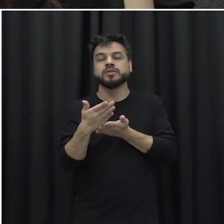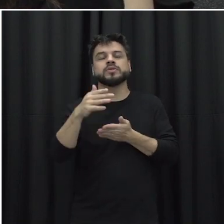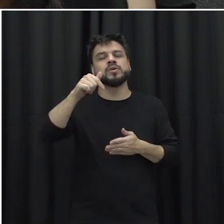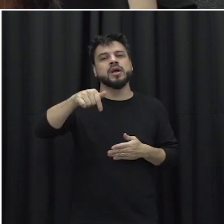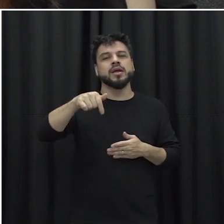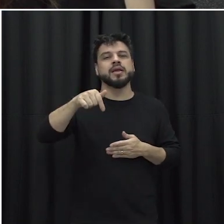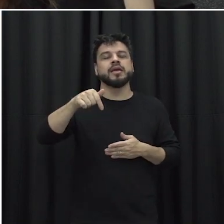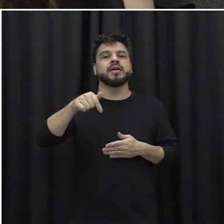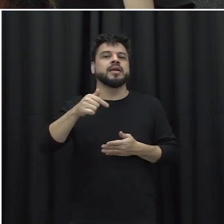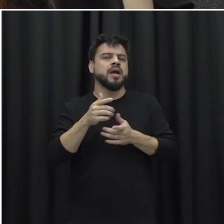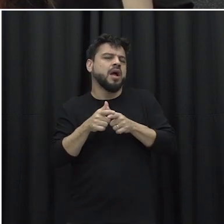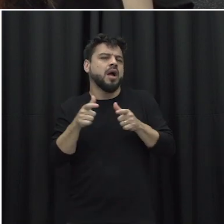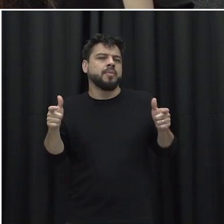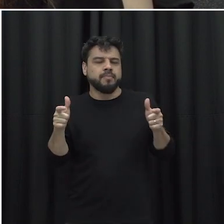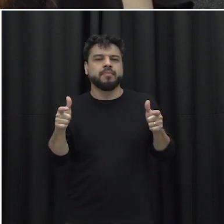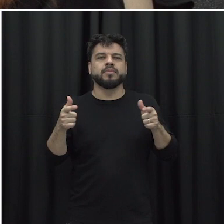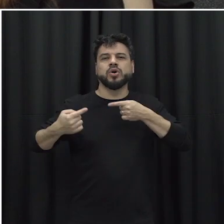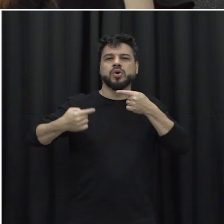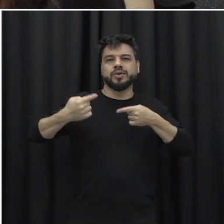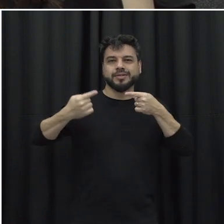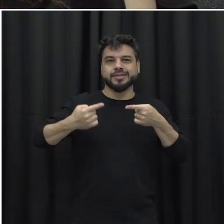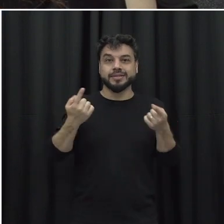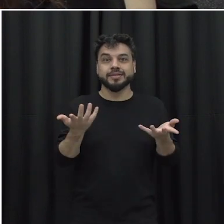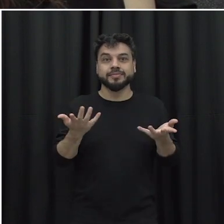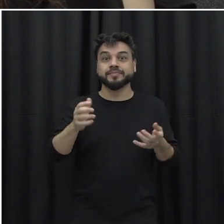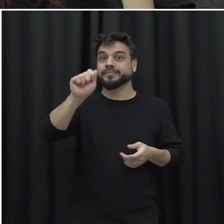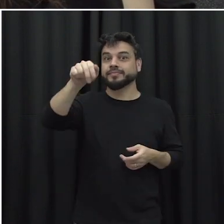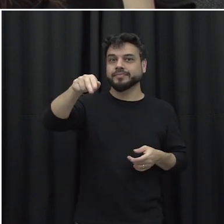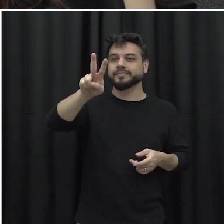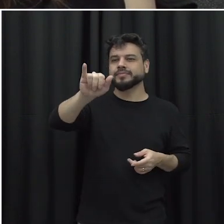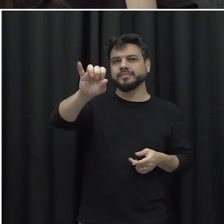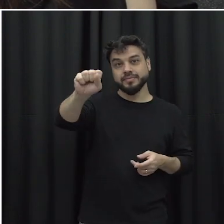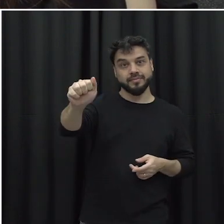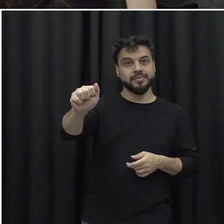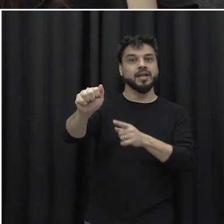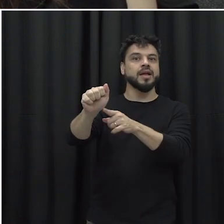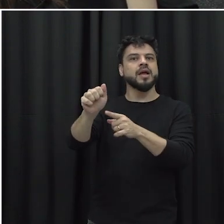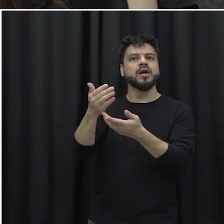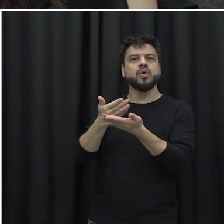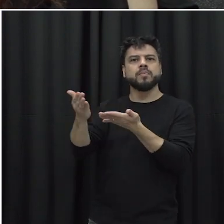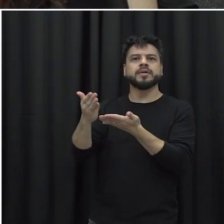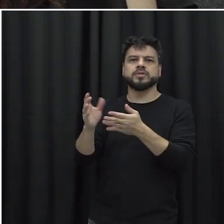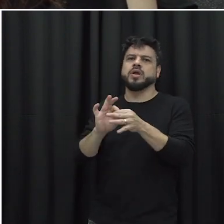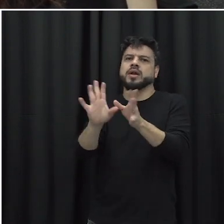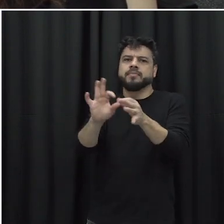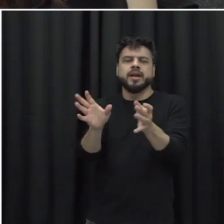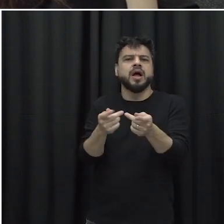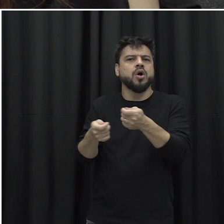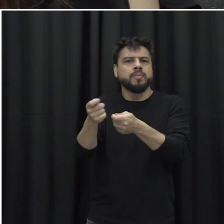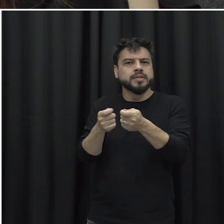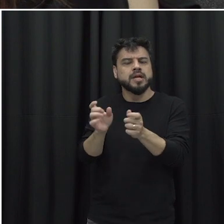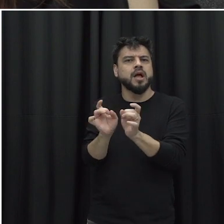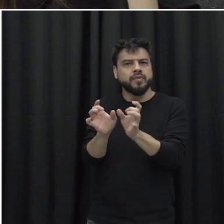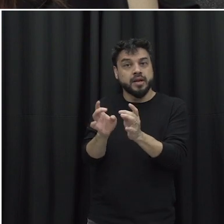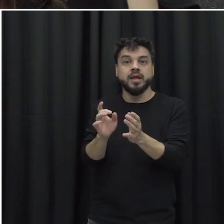ter uma discussão maior, que a Anvisa até liberou a comercialização, a